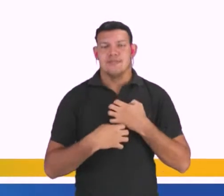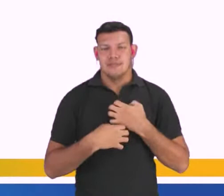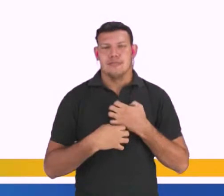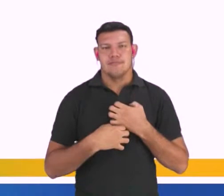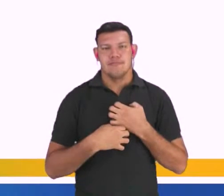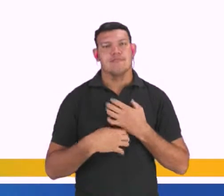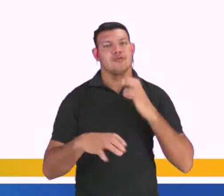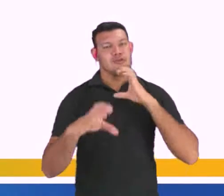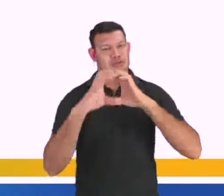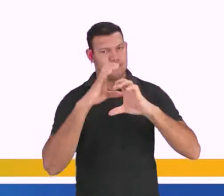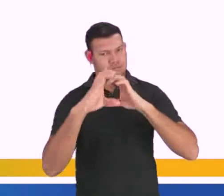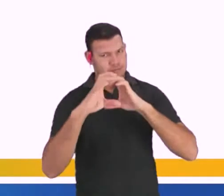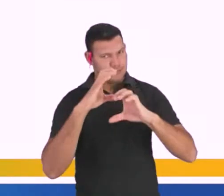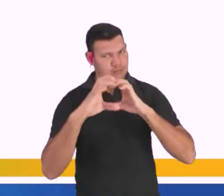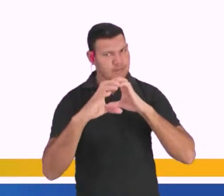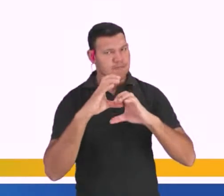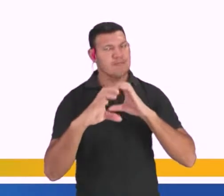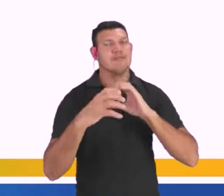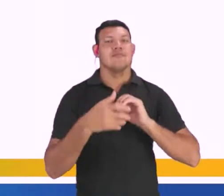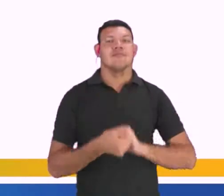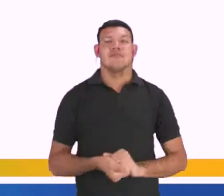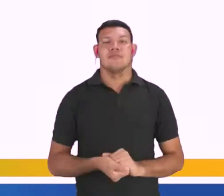comunicando, entenderam?